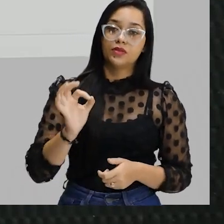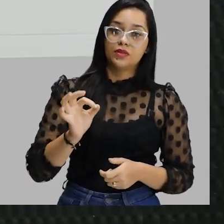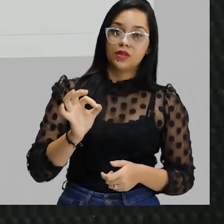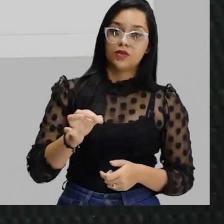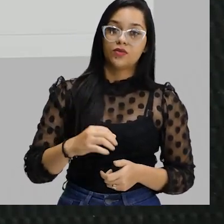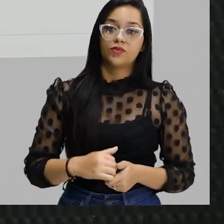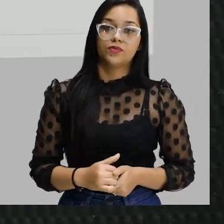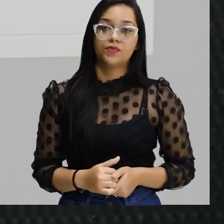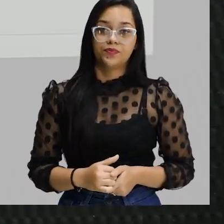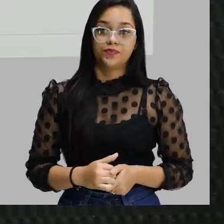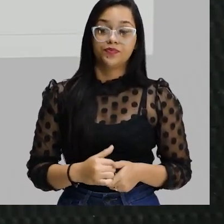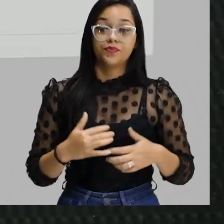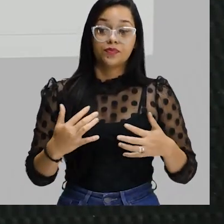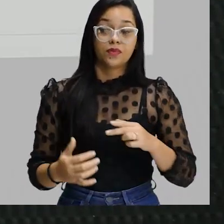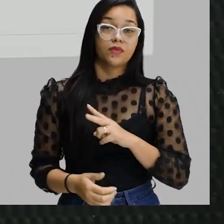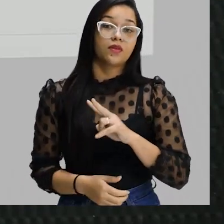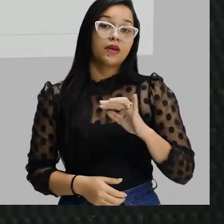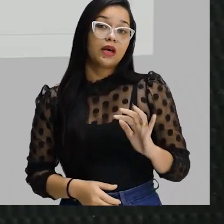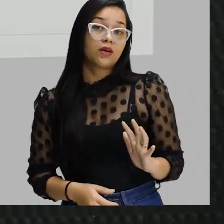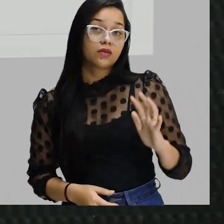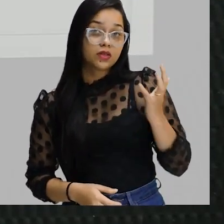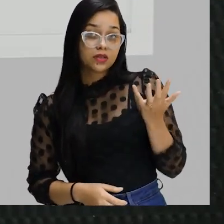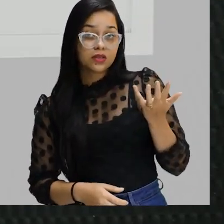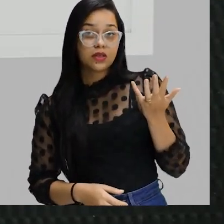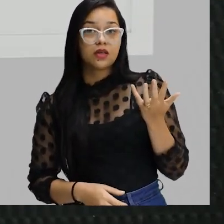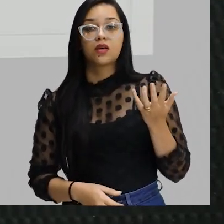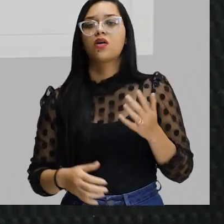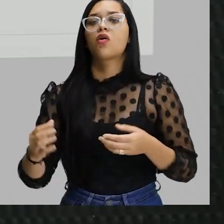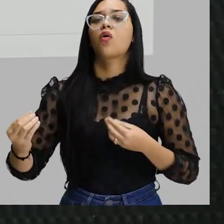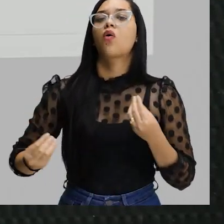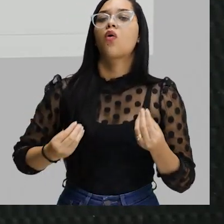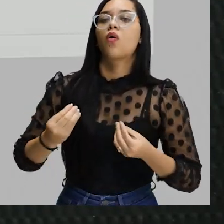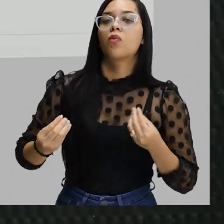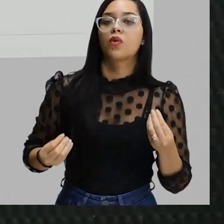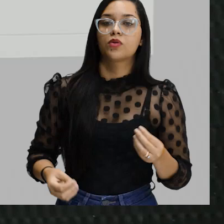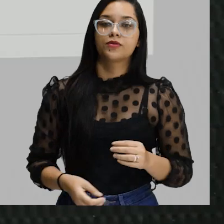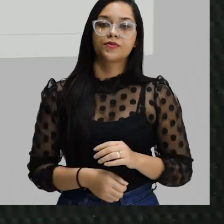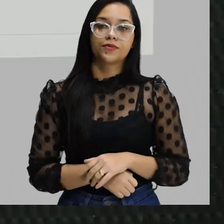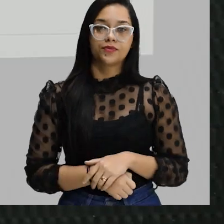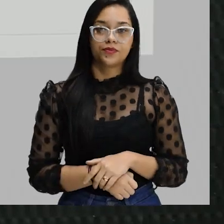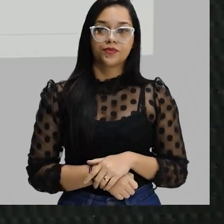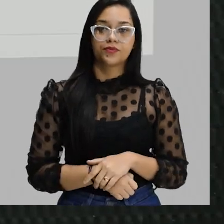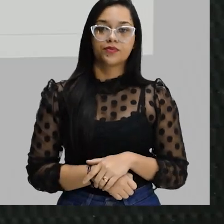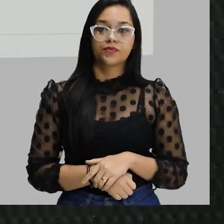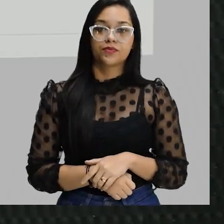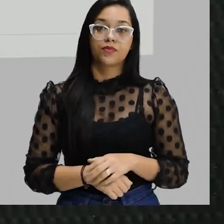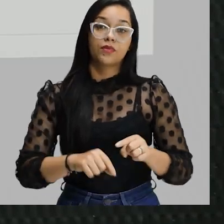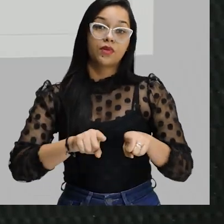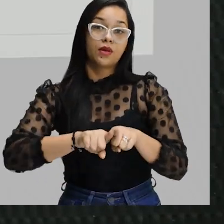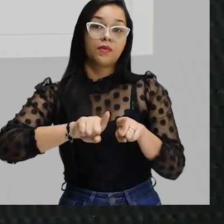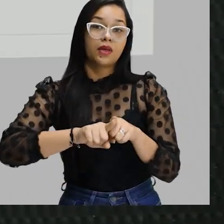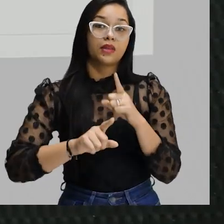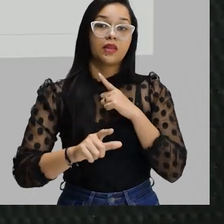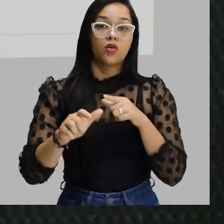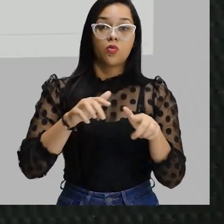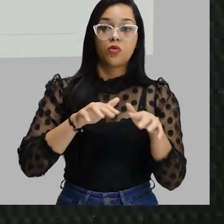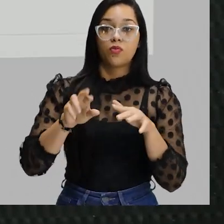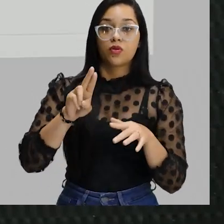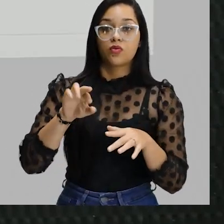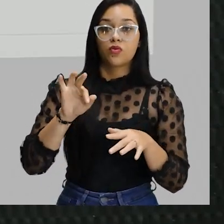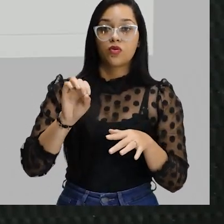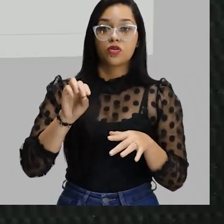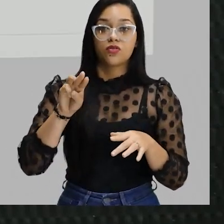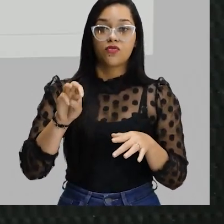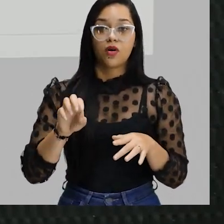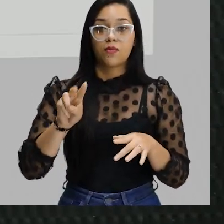Certo? E isso vai acontecer de que forma? Vamos lá. Levando em consideração o movimento